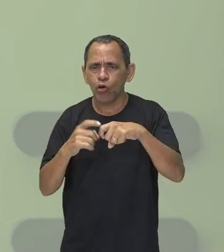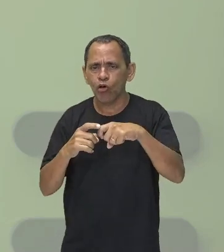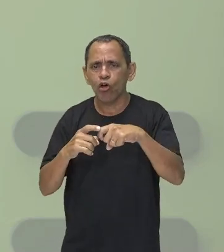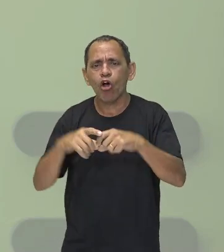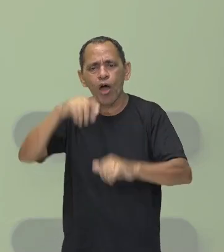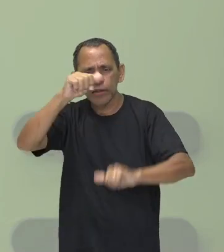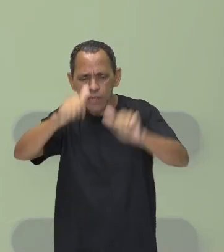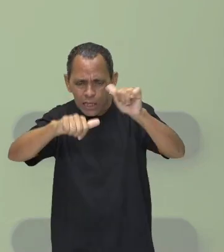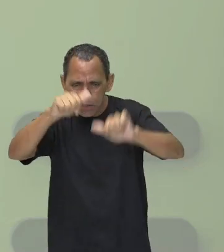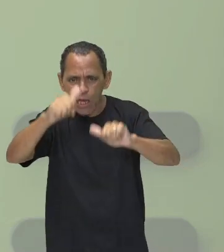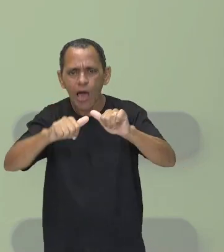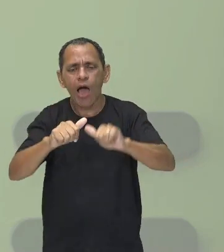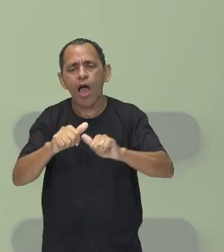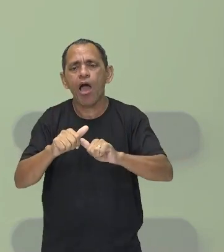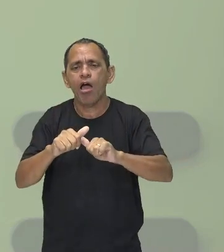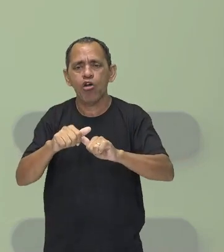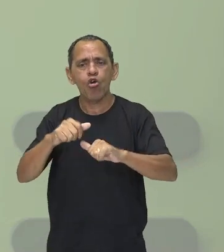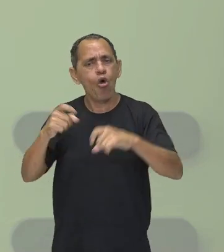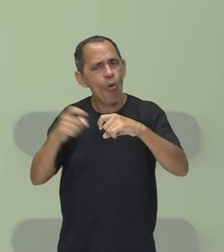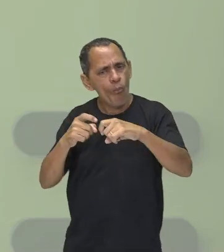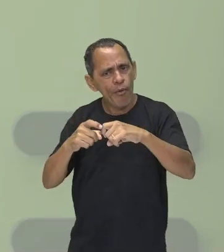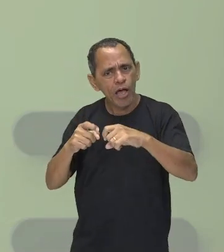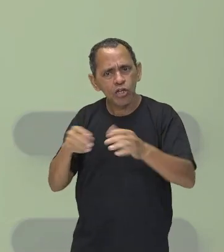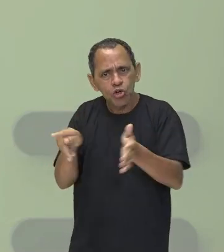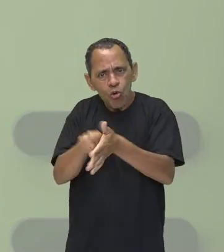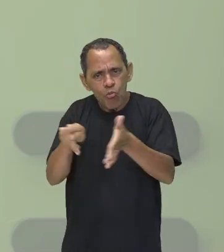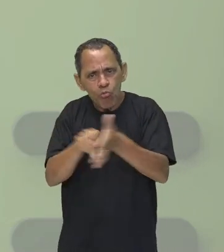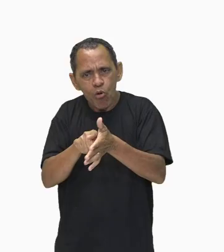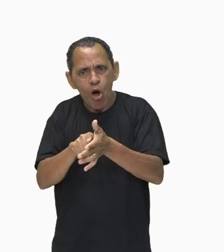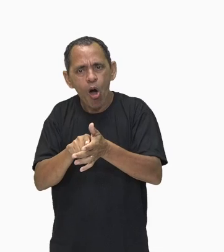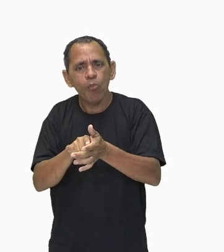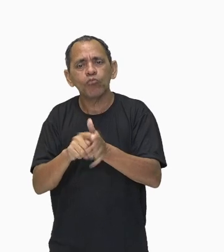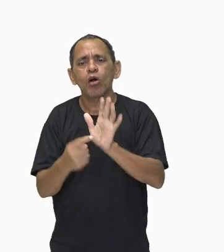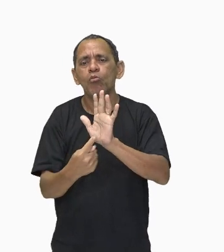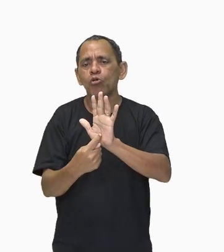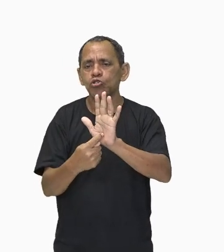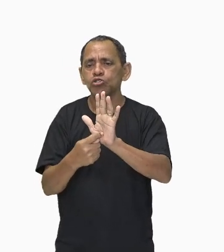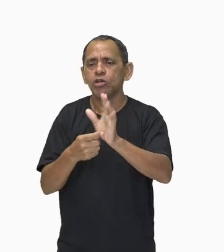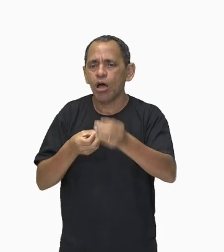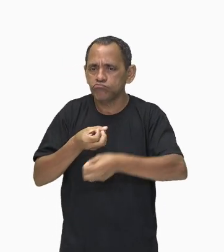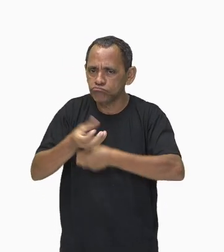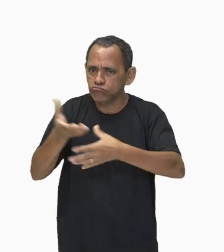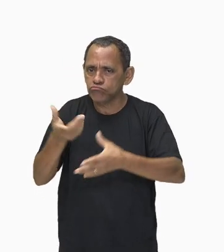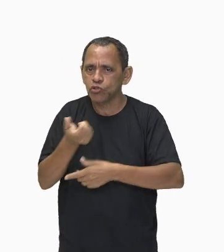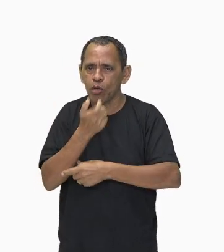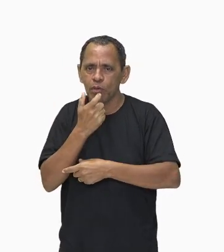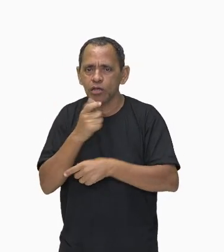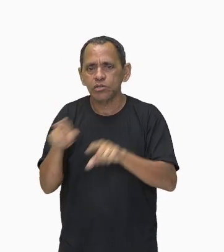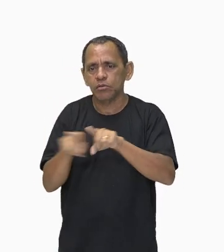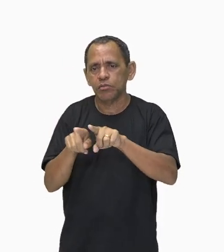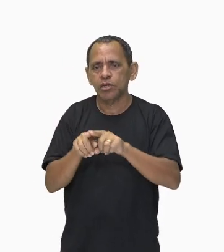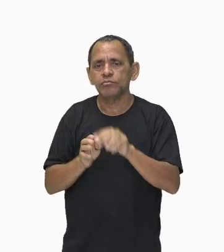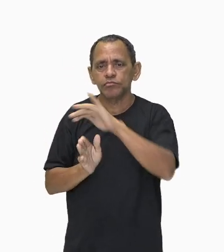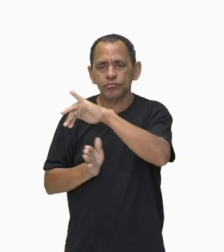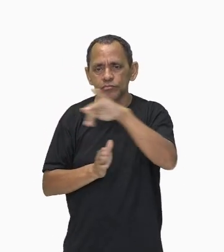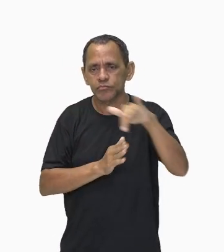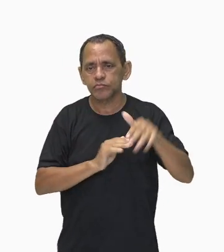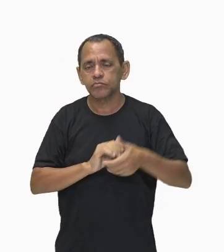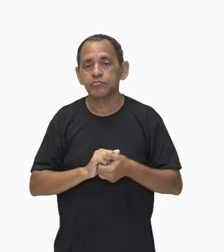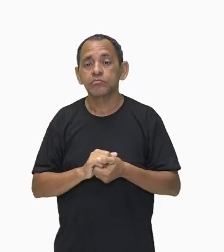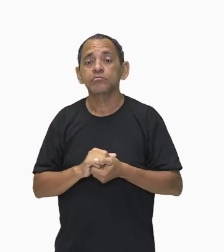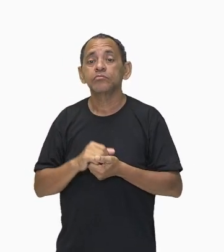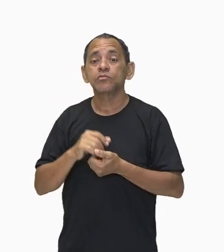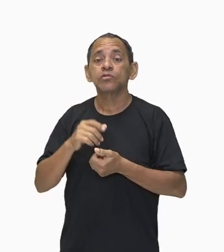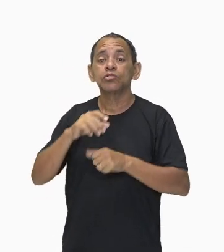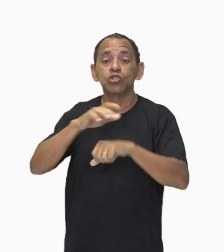vai determinar exatamente o que você tem. Vamos conhecer uma outra doença. A doença é a síndrome